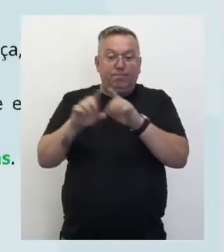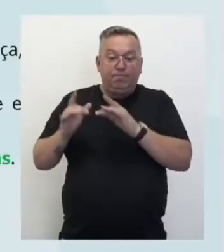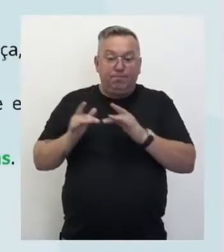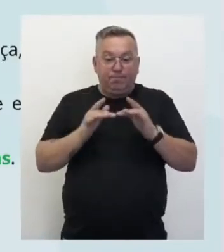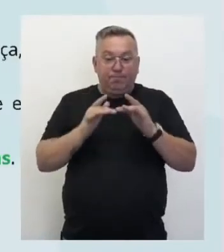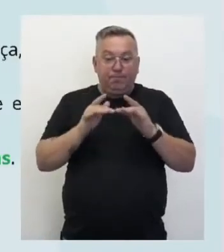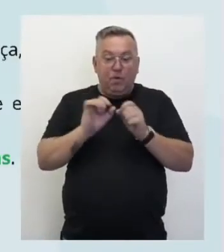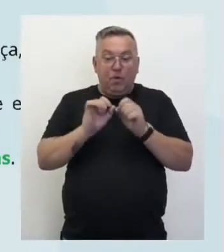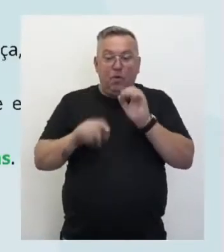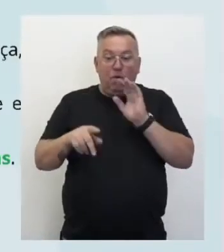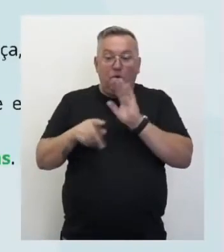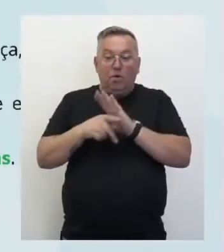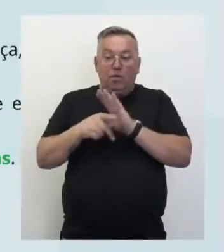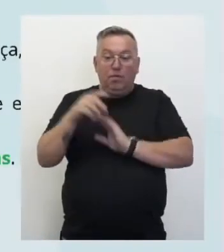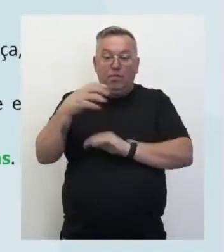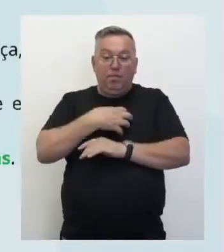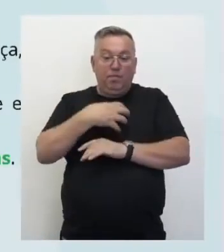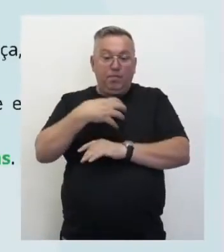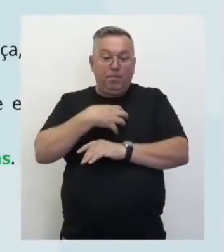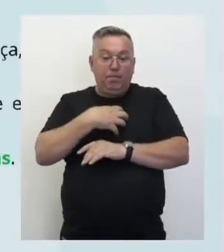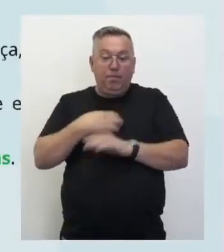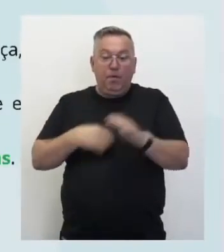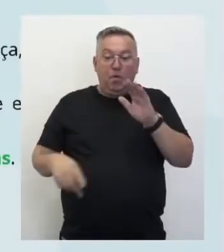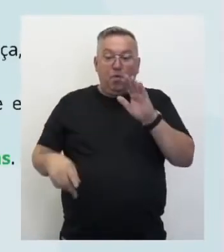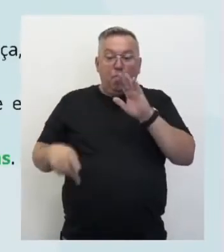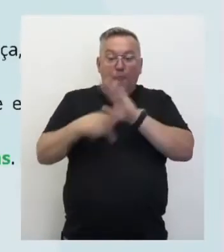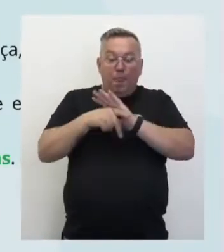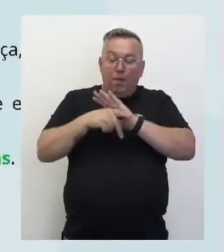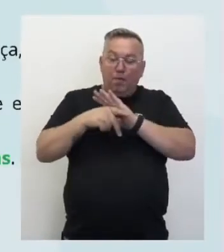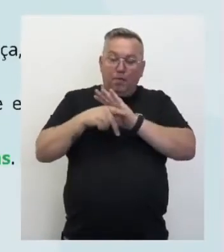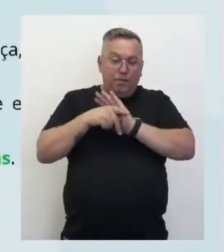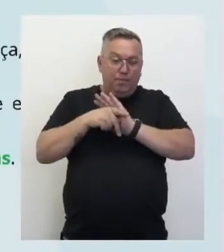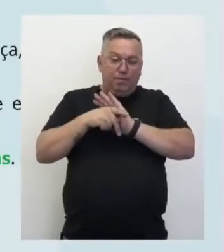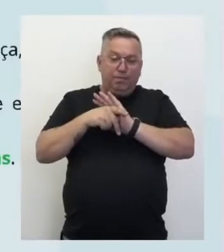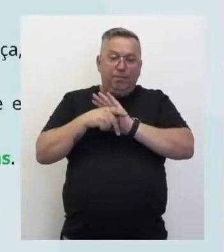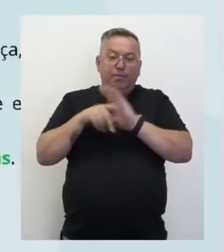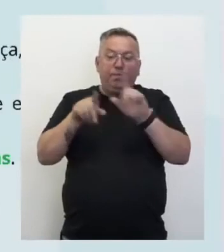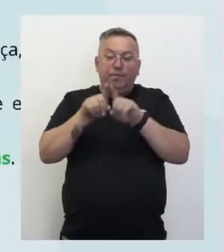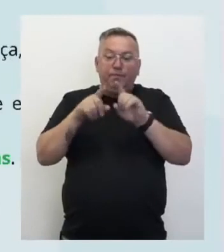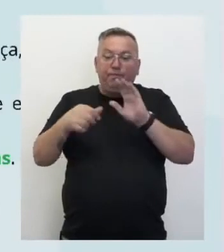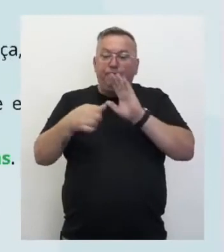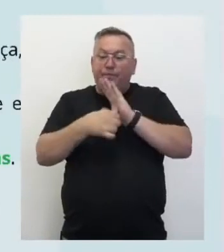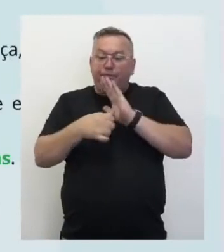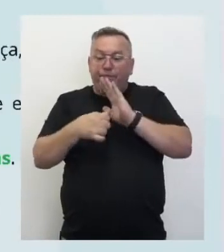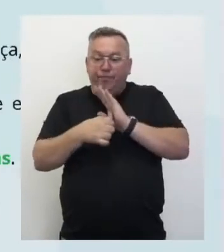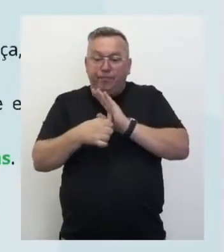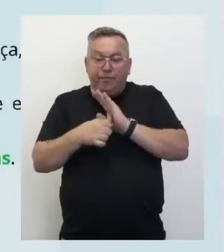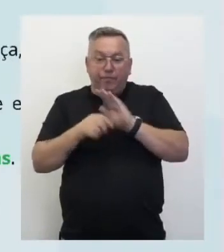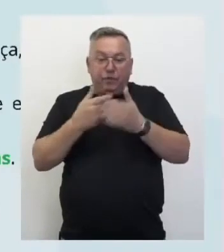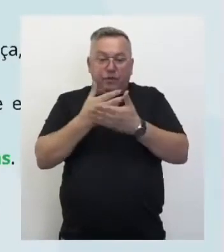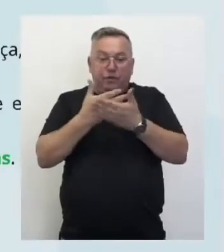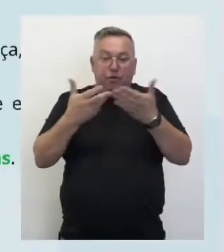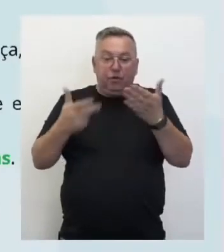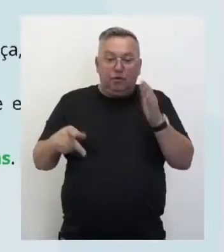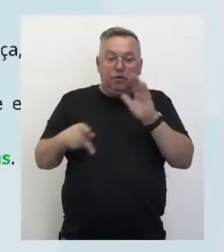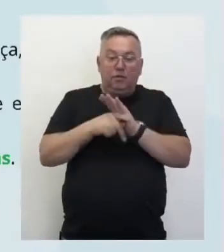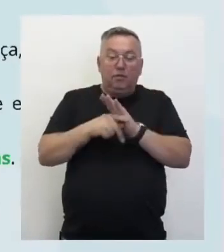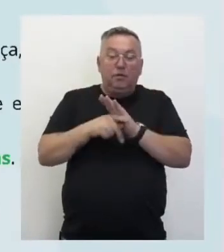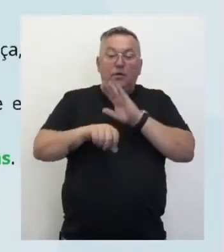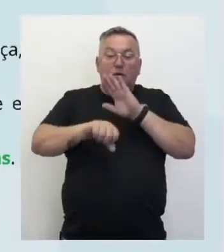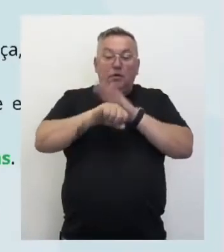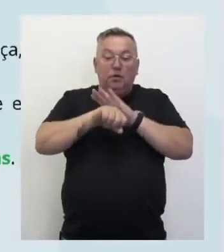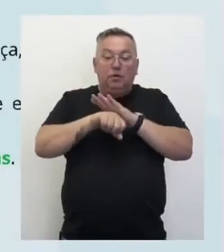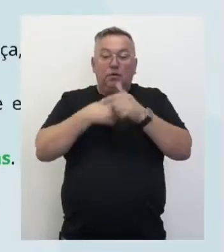está relacionado ao sentimento de pertencimento, à identidade, aos elementos simbólicos